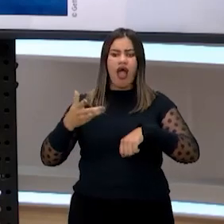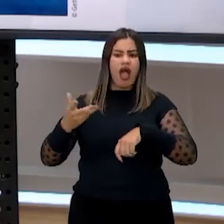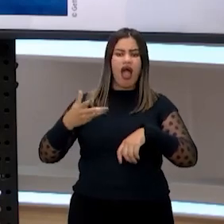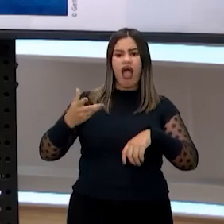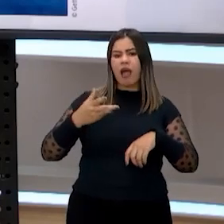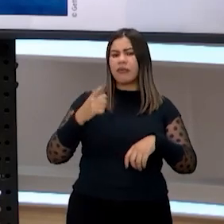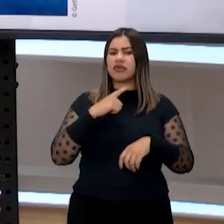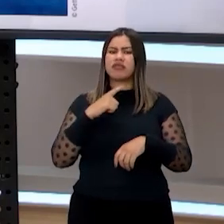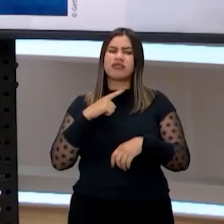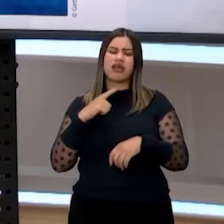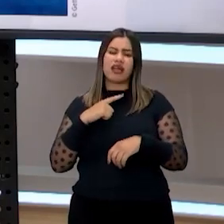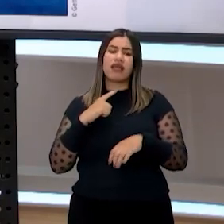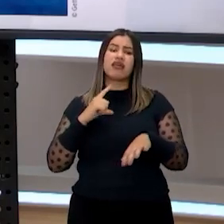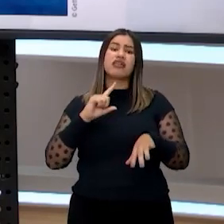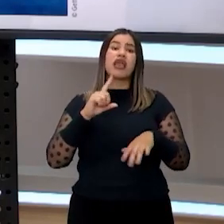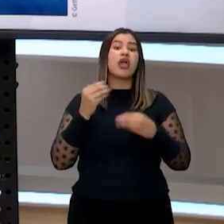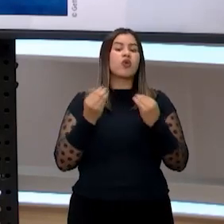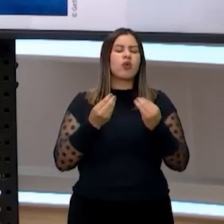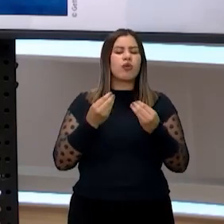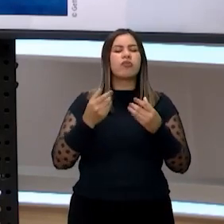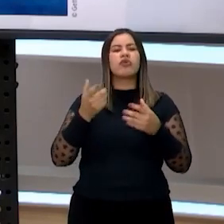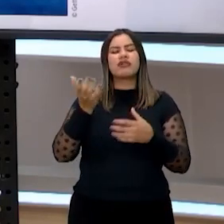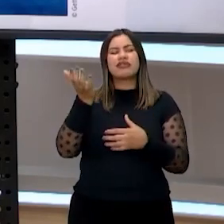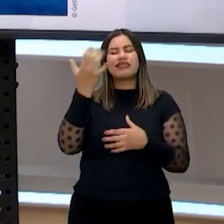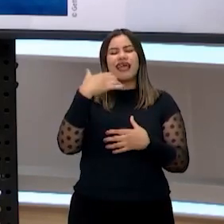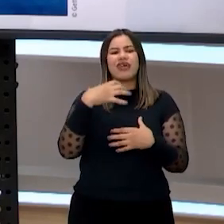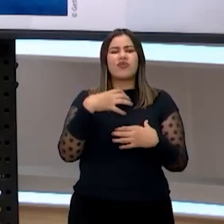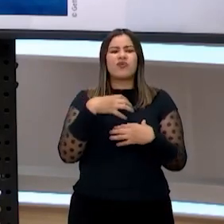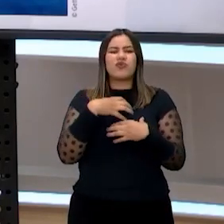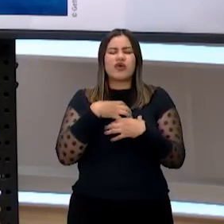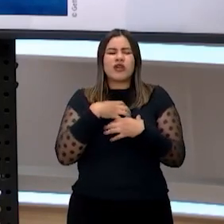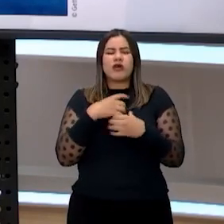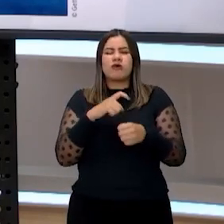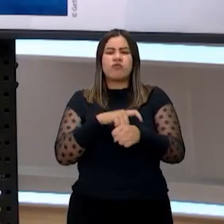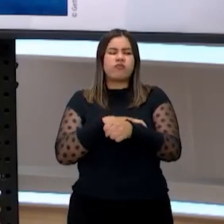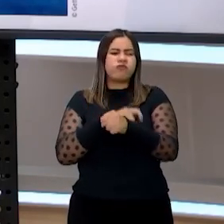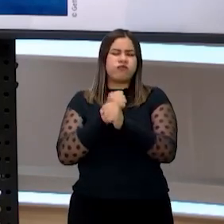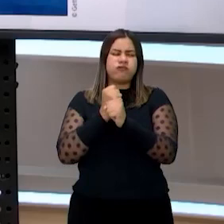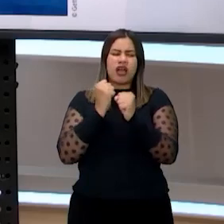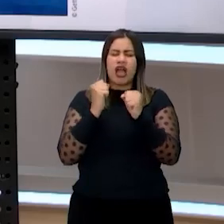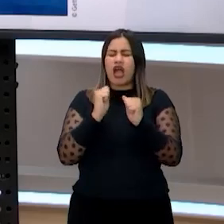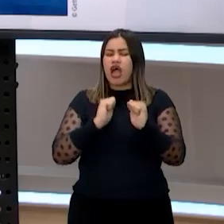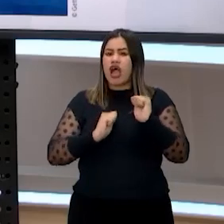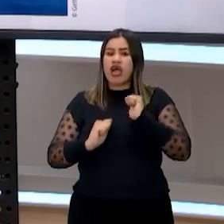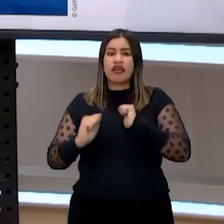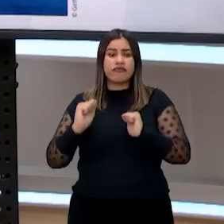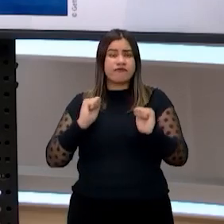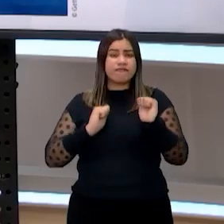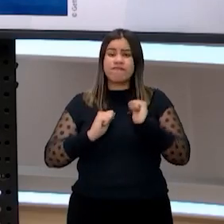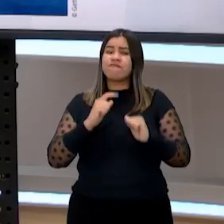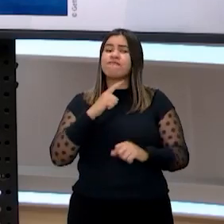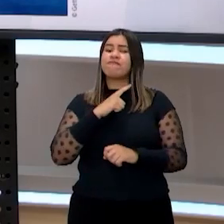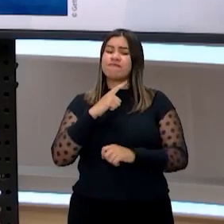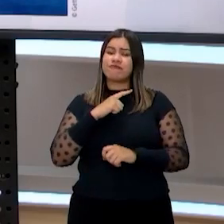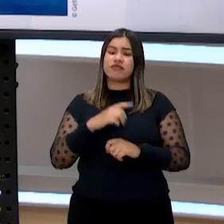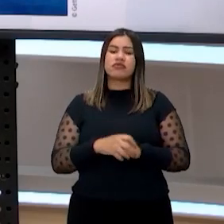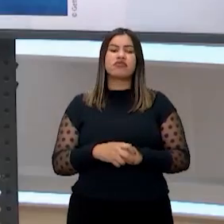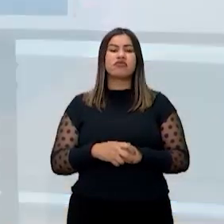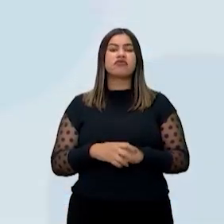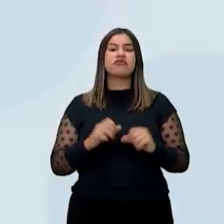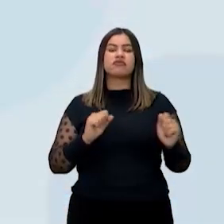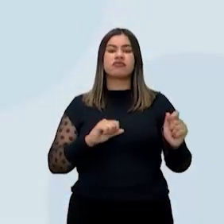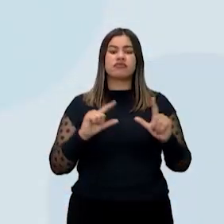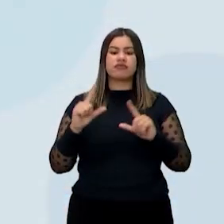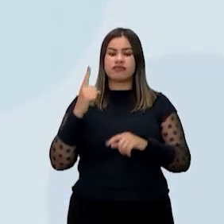isso, evidentemente, amplia o nosso estresse da ansiedade. Vamos falar agora desse item, bota